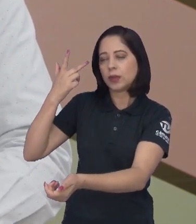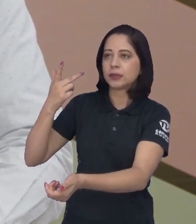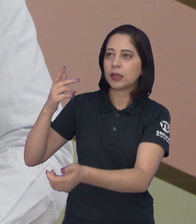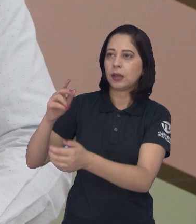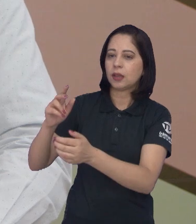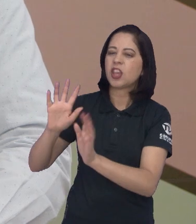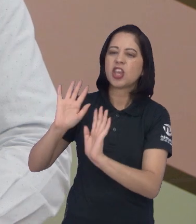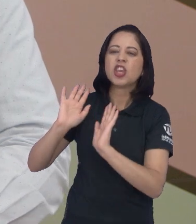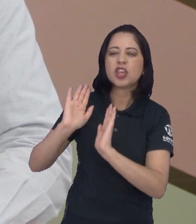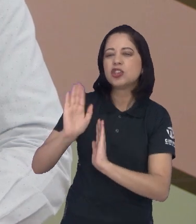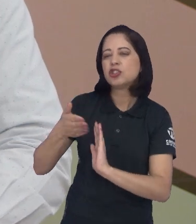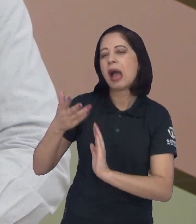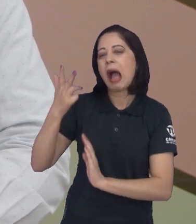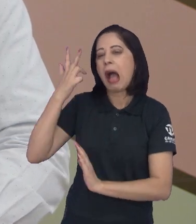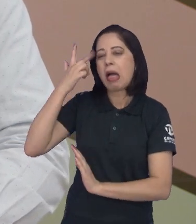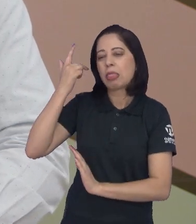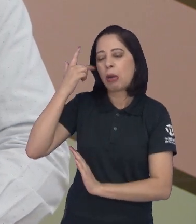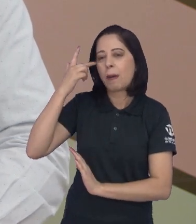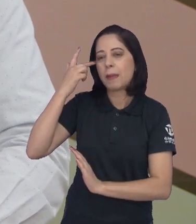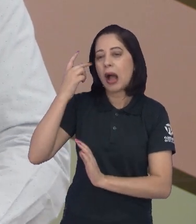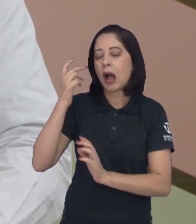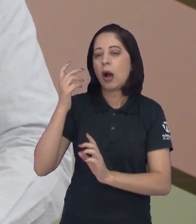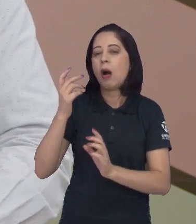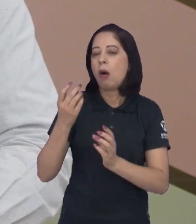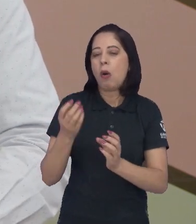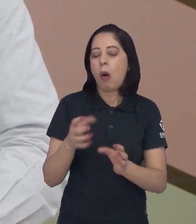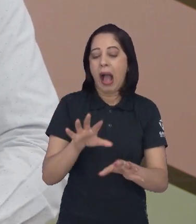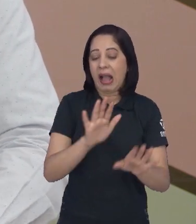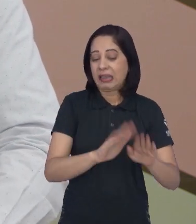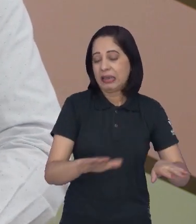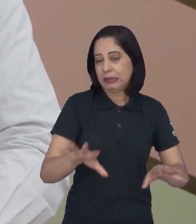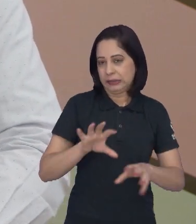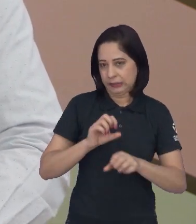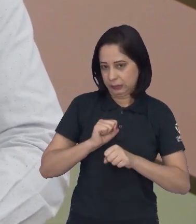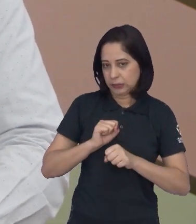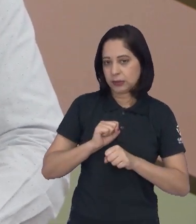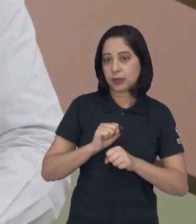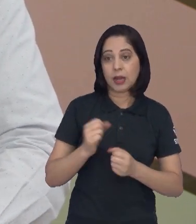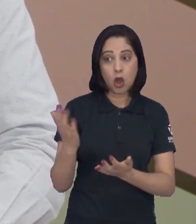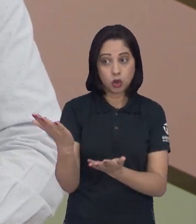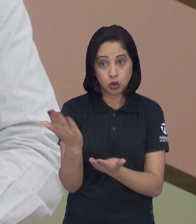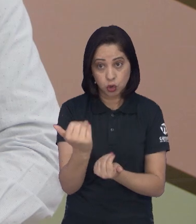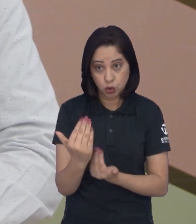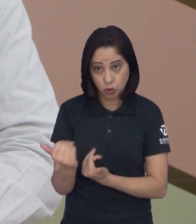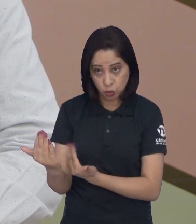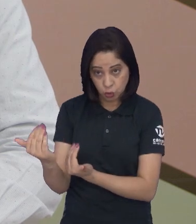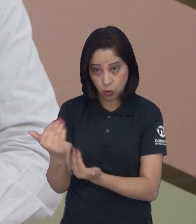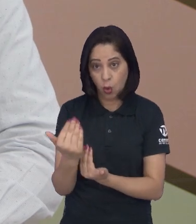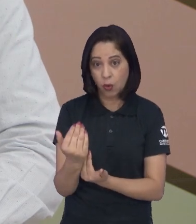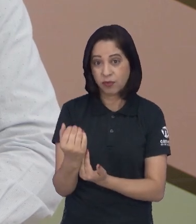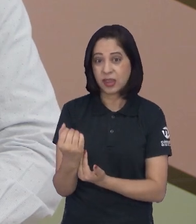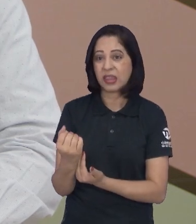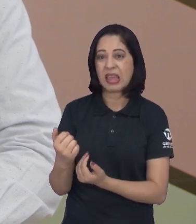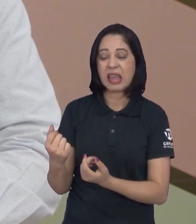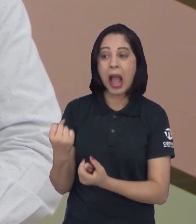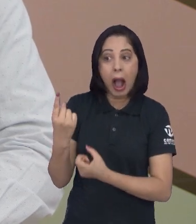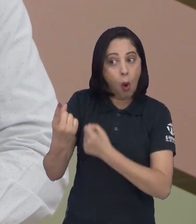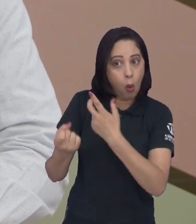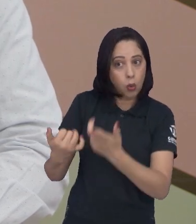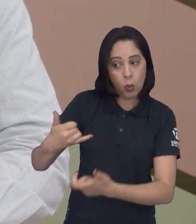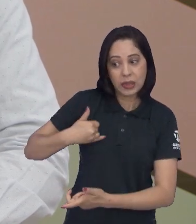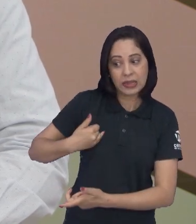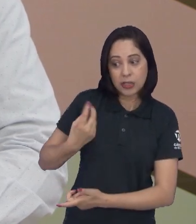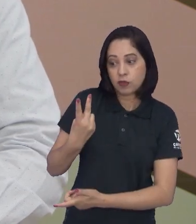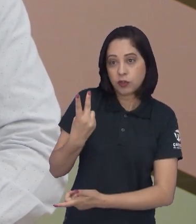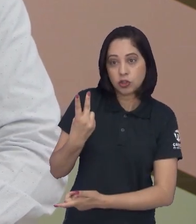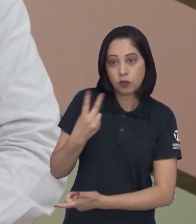hipertensão infantil é secundária outra coisa agora o jovem já pode ter tenho alguns pacientes com 22 24 anos que